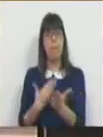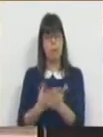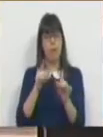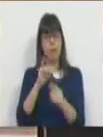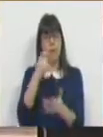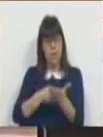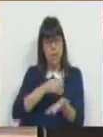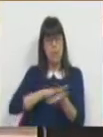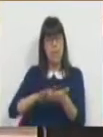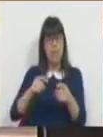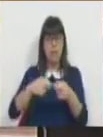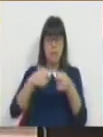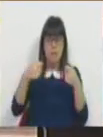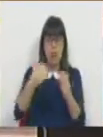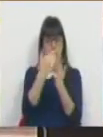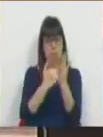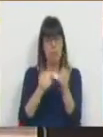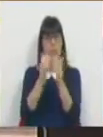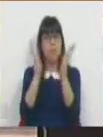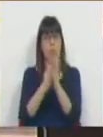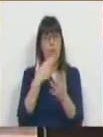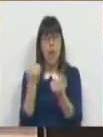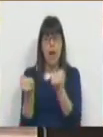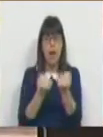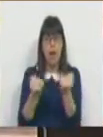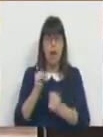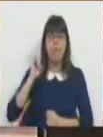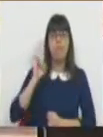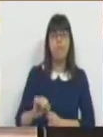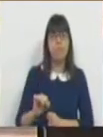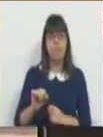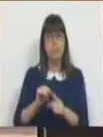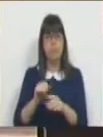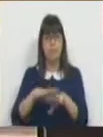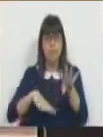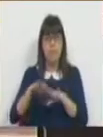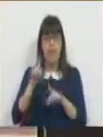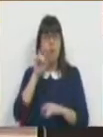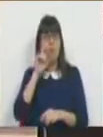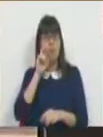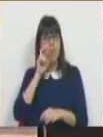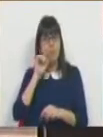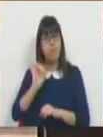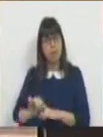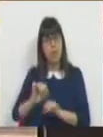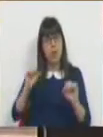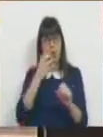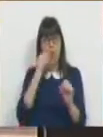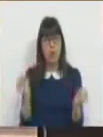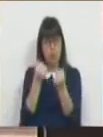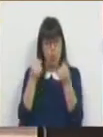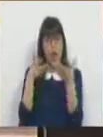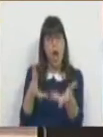esta isenção seja alargada a todos os veículos das operações de proteção, socorro